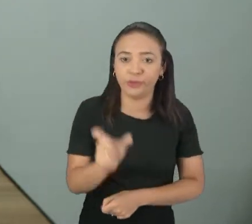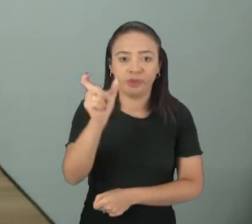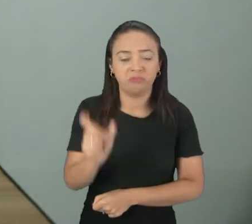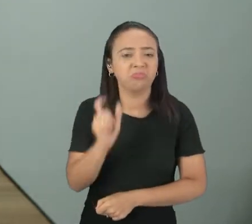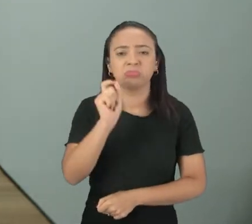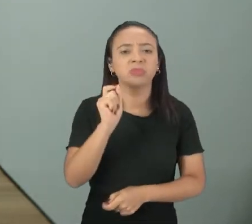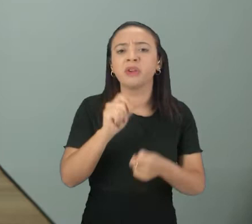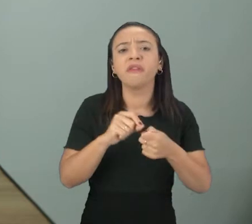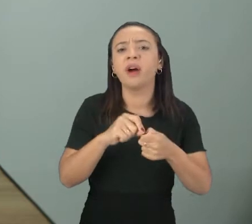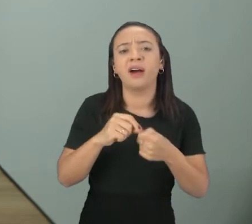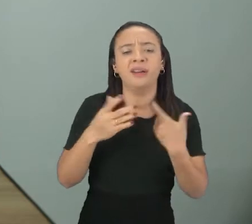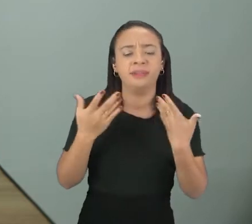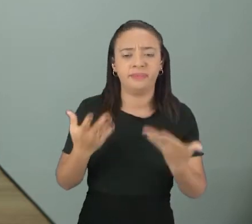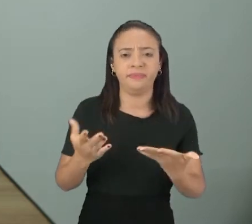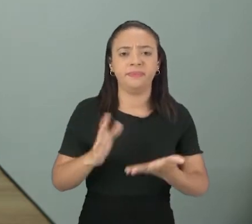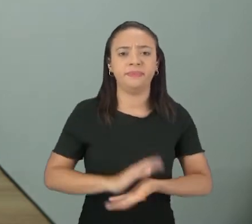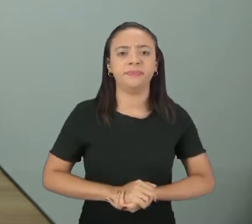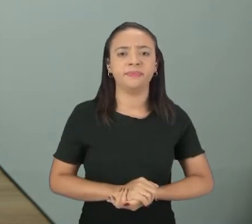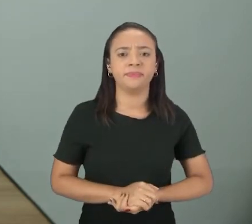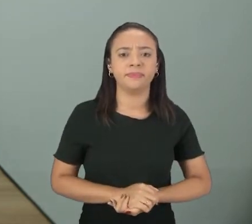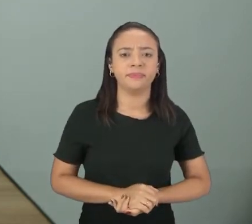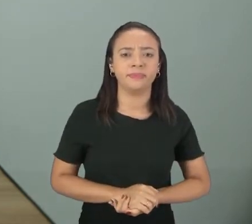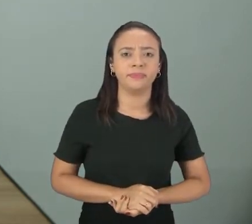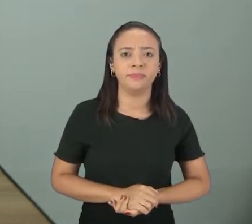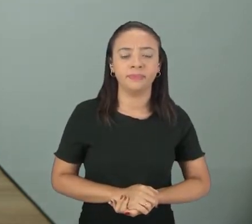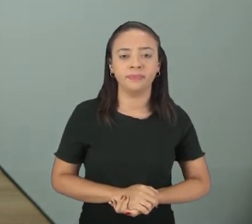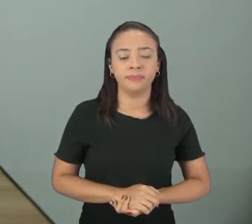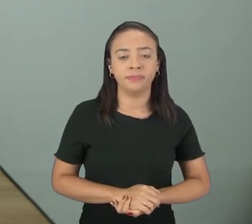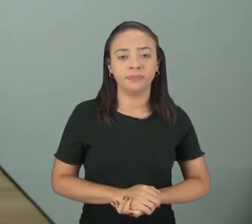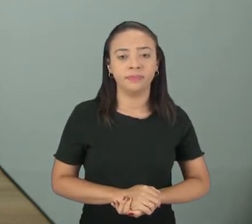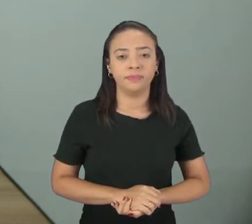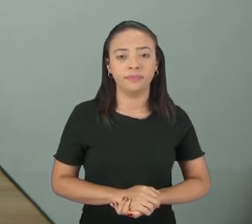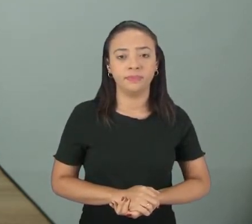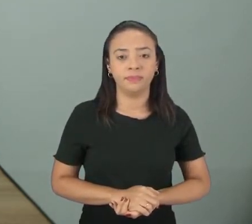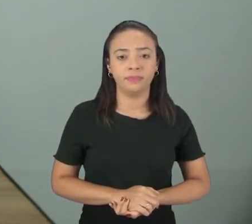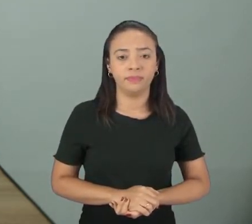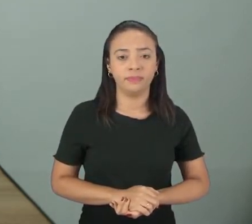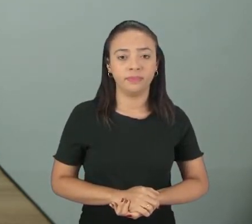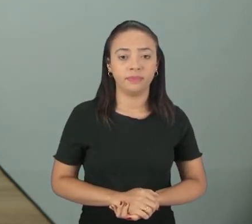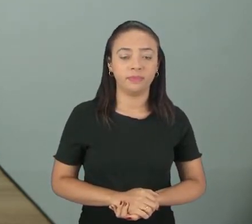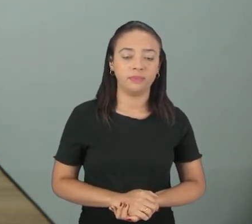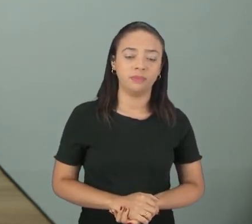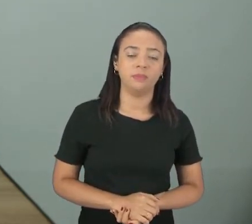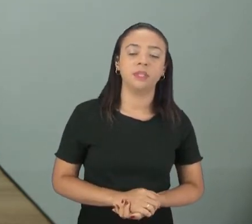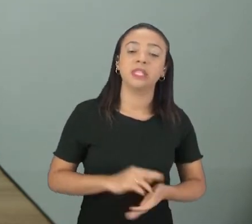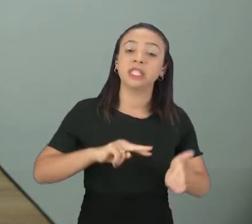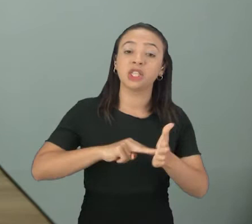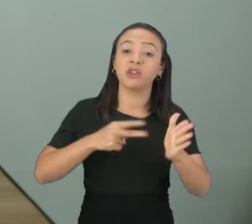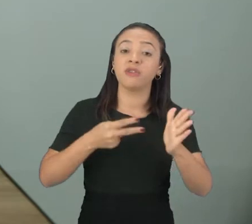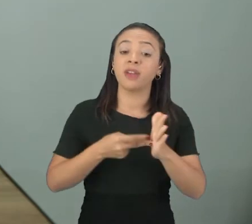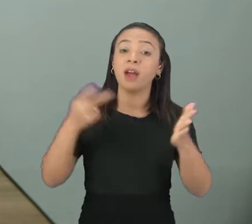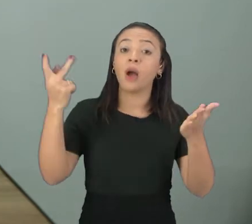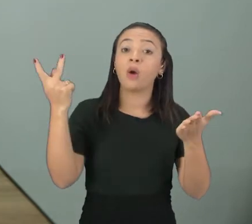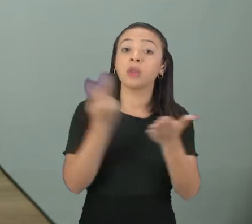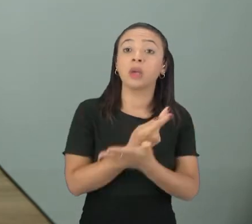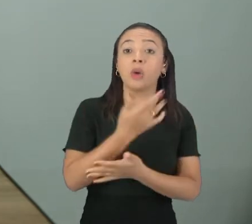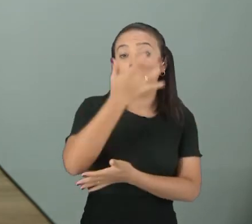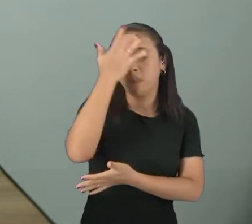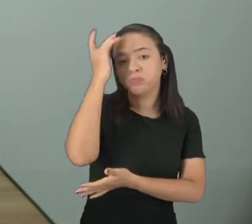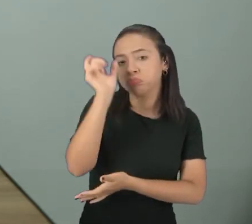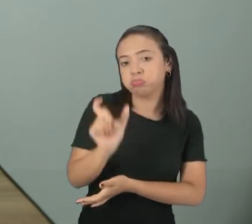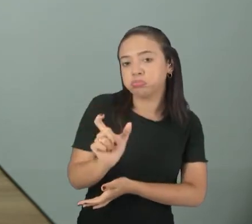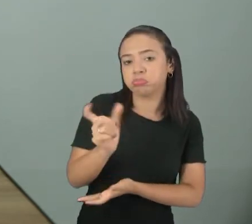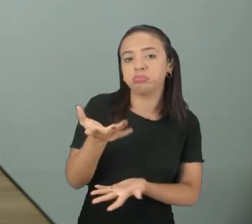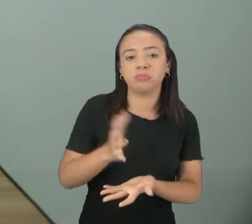que acontece aqui? A ação é o que está acontecendo, a ação de alguém, né? Então, nós temos também